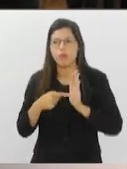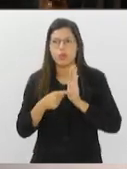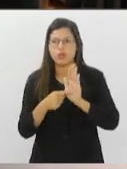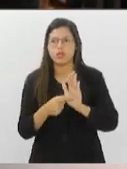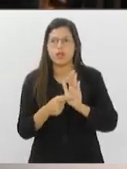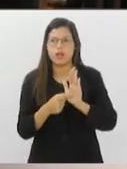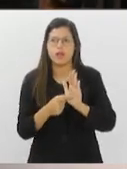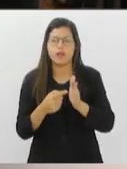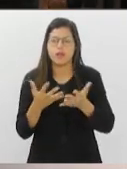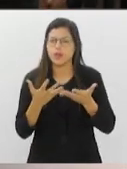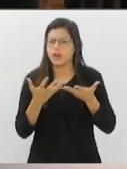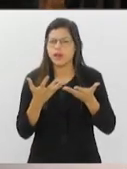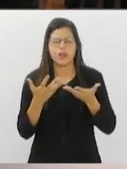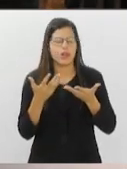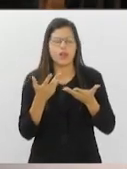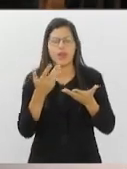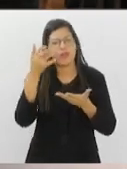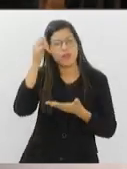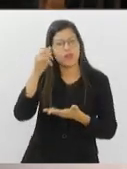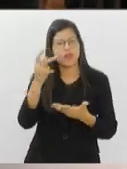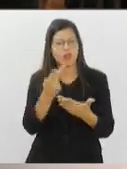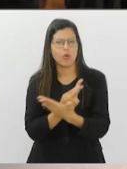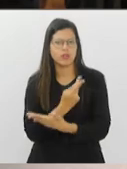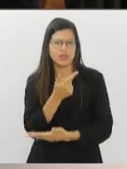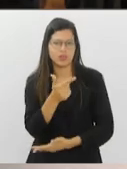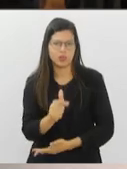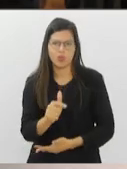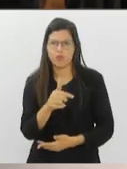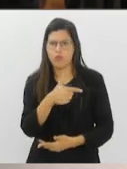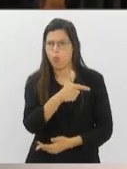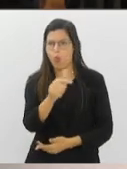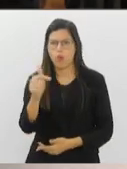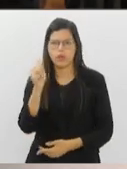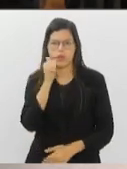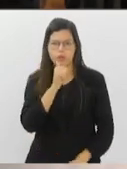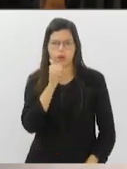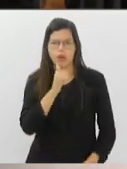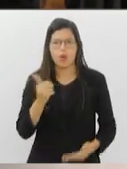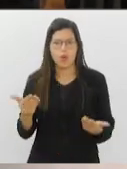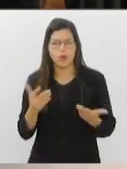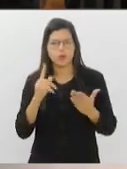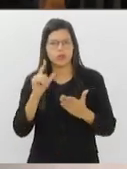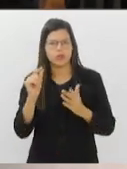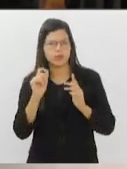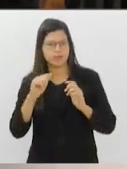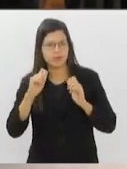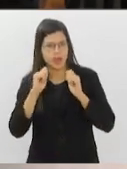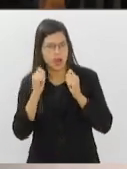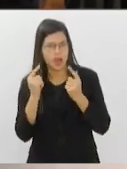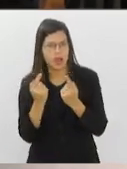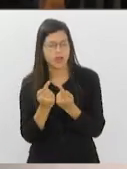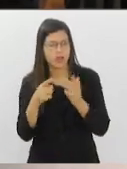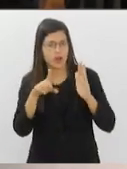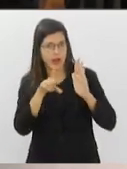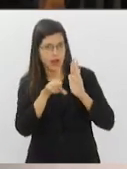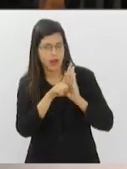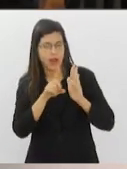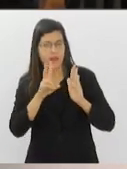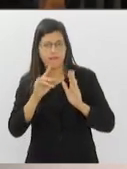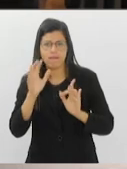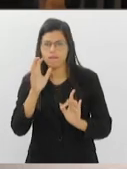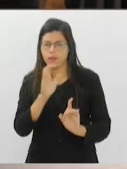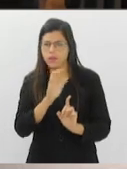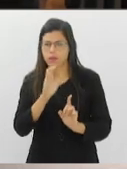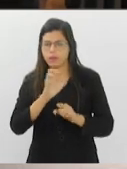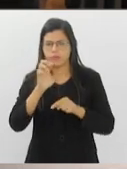não acontecesse com outras mulheres. E hoje saí daqui da Alerj sabendo que a lei que vai pressionar o Estado para que isso